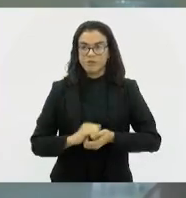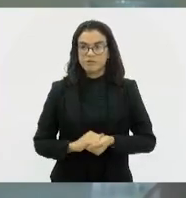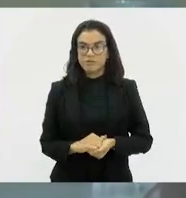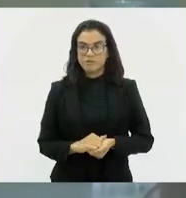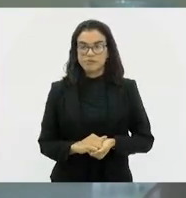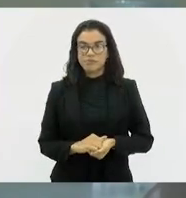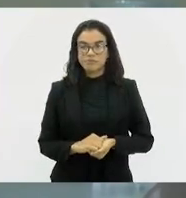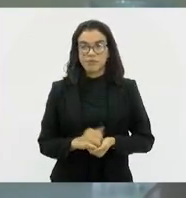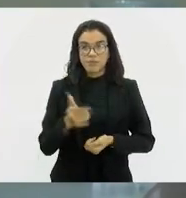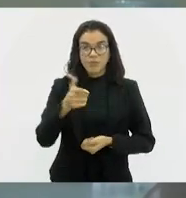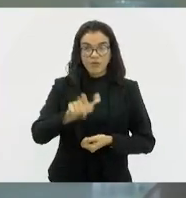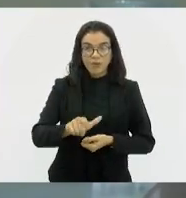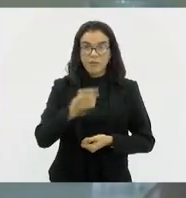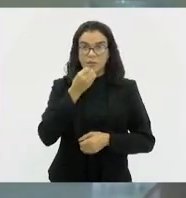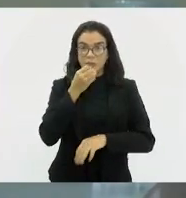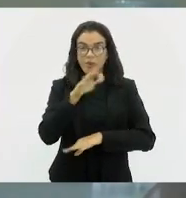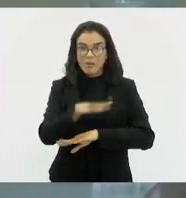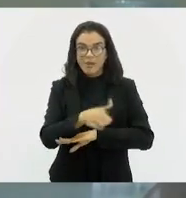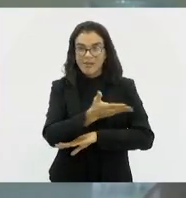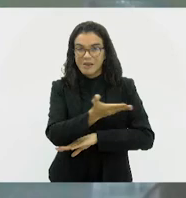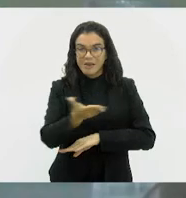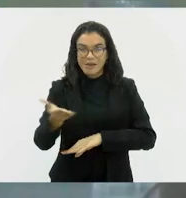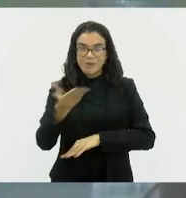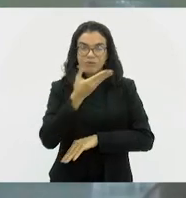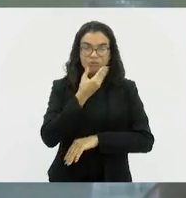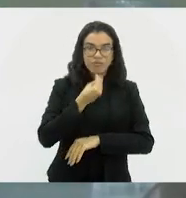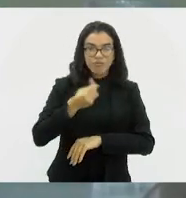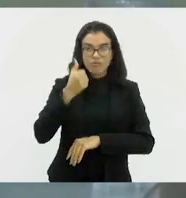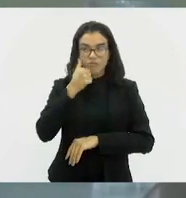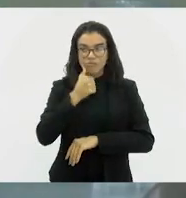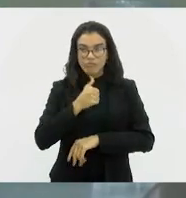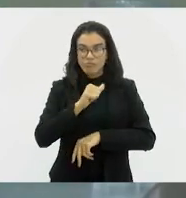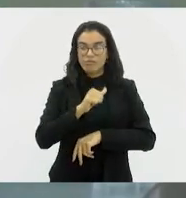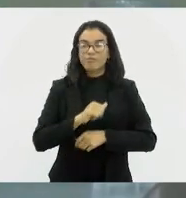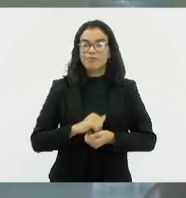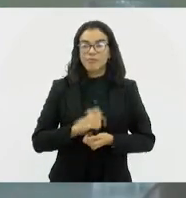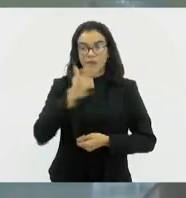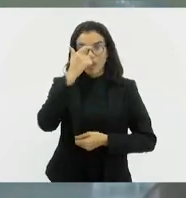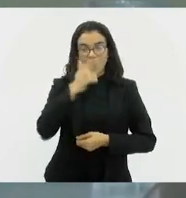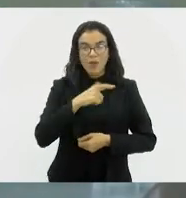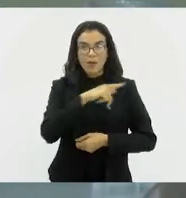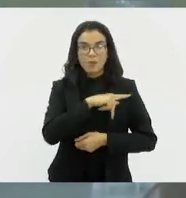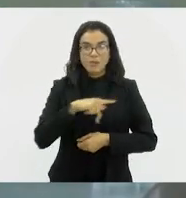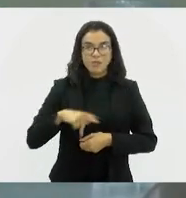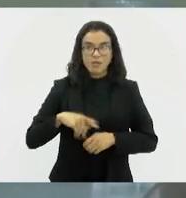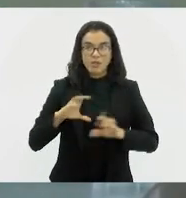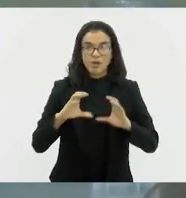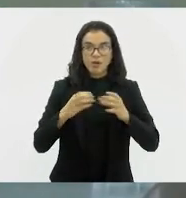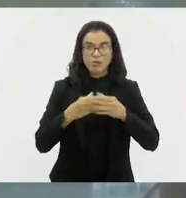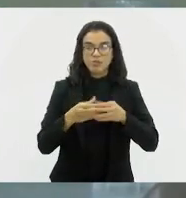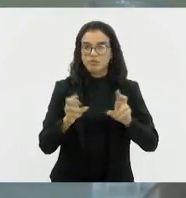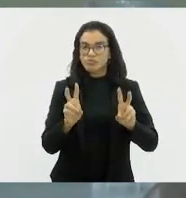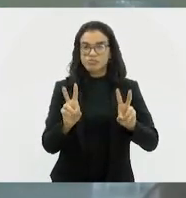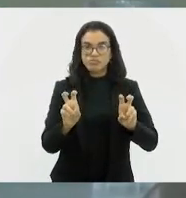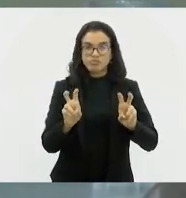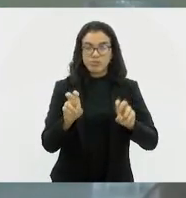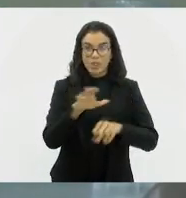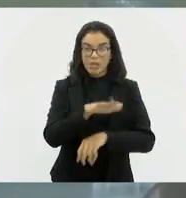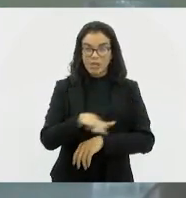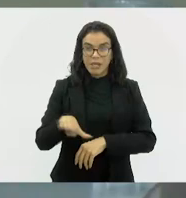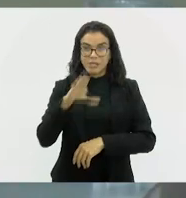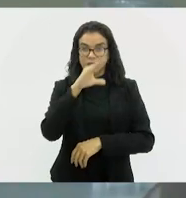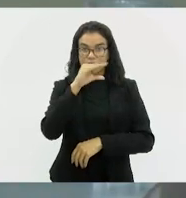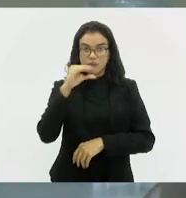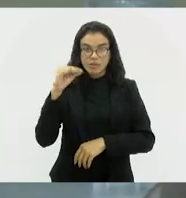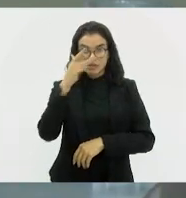Mais uma vez, boa tarde a todas e a todos. Na condição de presidente da Comissão de Assuntos da Criança, do Adolescente e